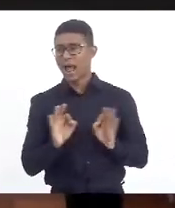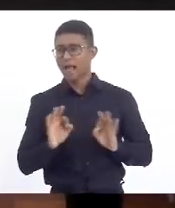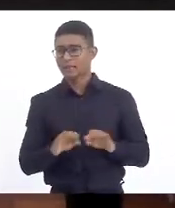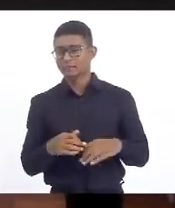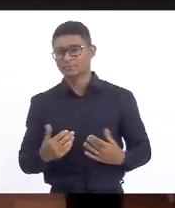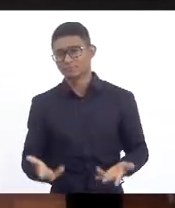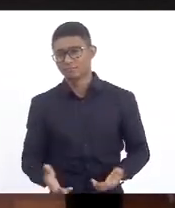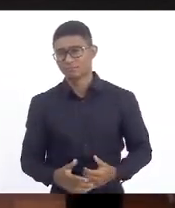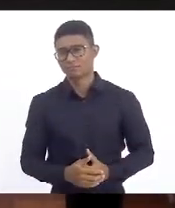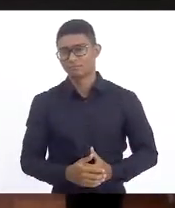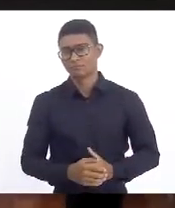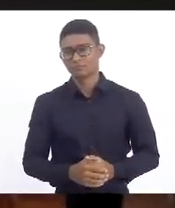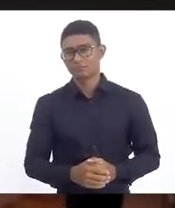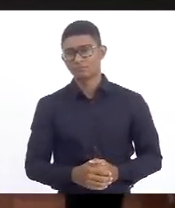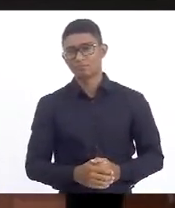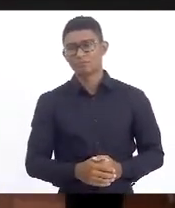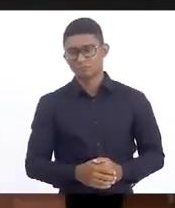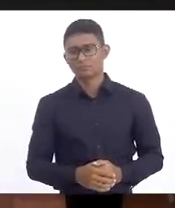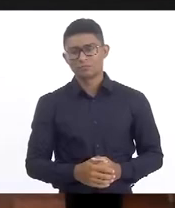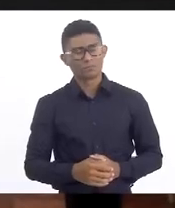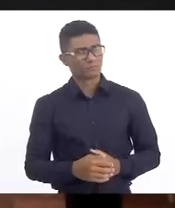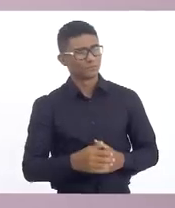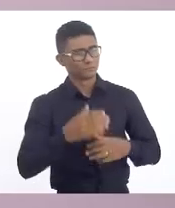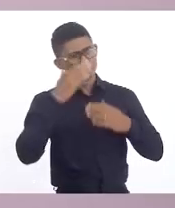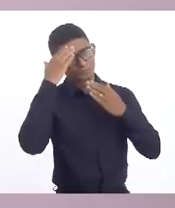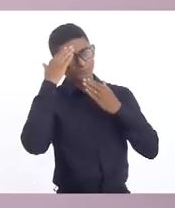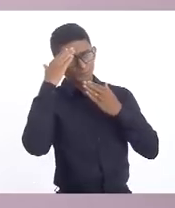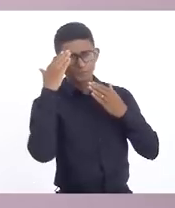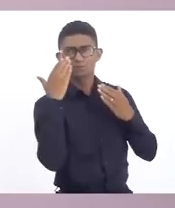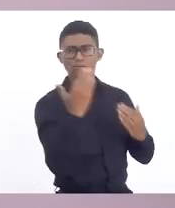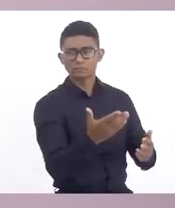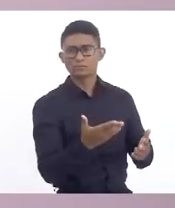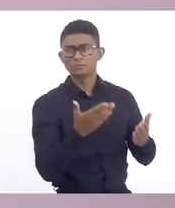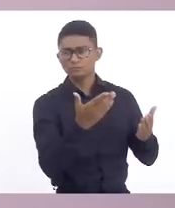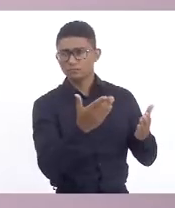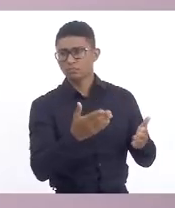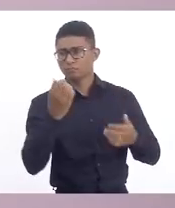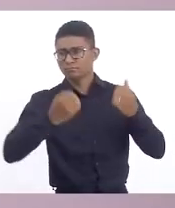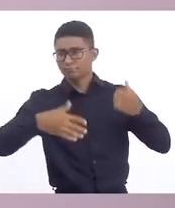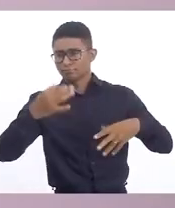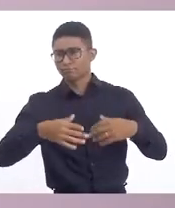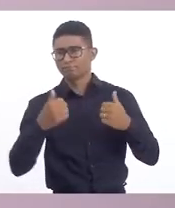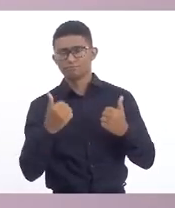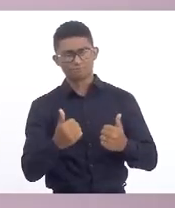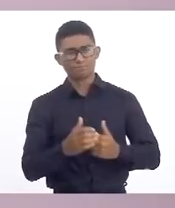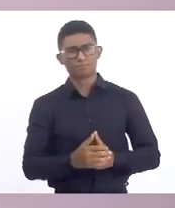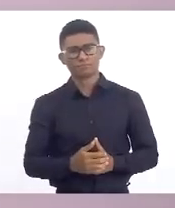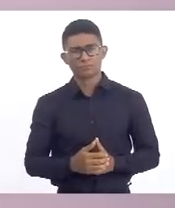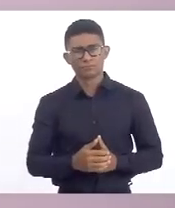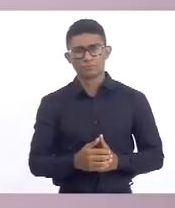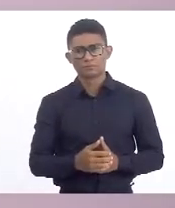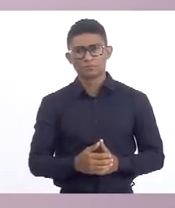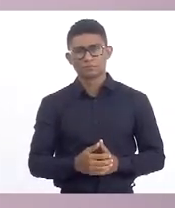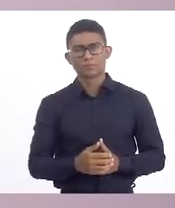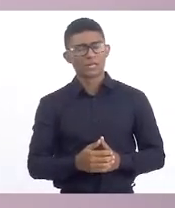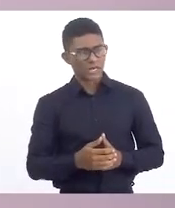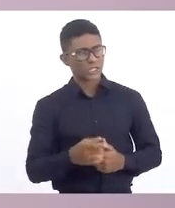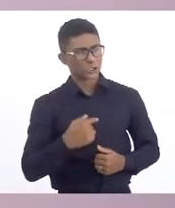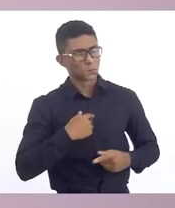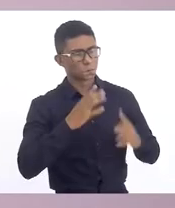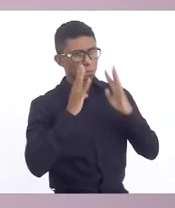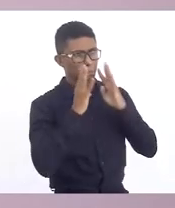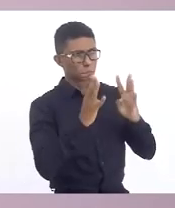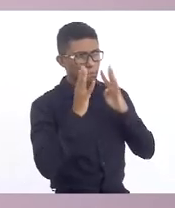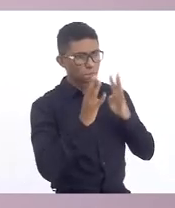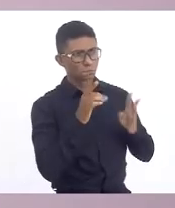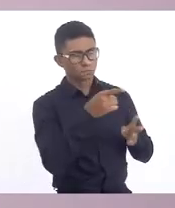sabe. Eu queria agradecer a sua participação e dizer que prestei atenção nas suas